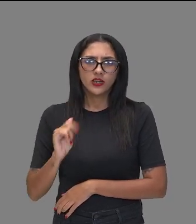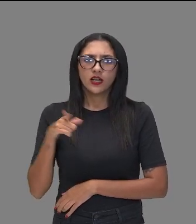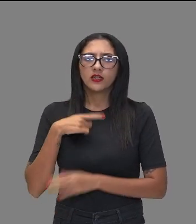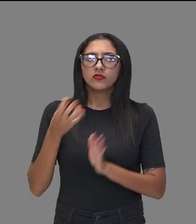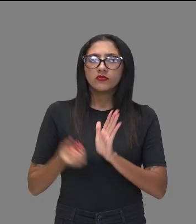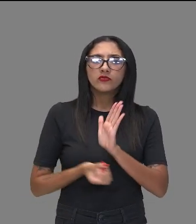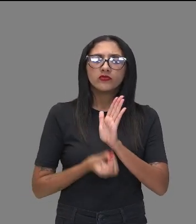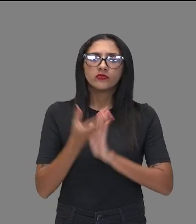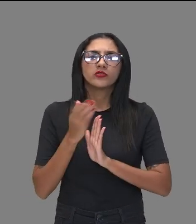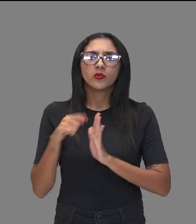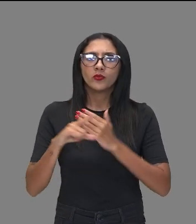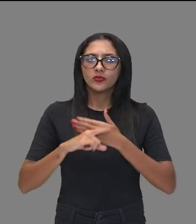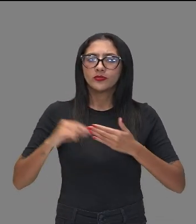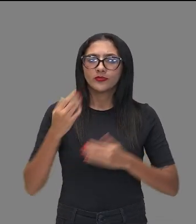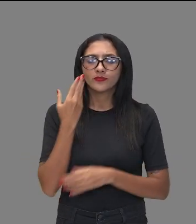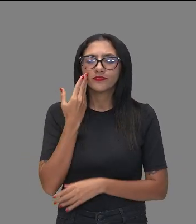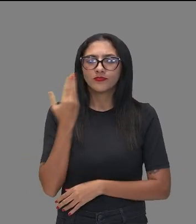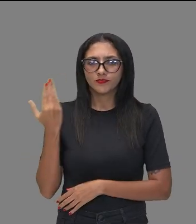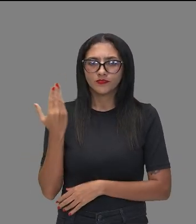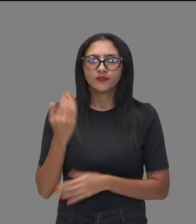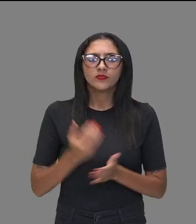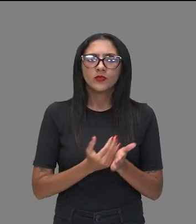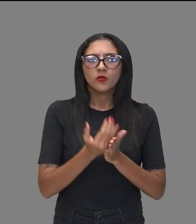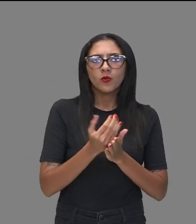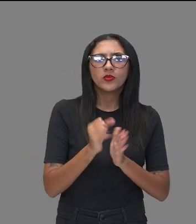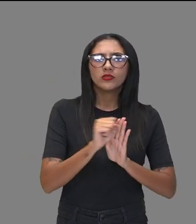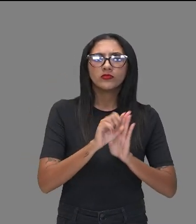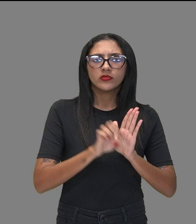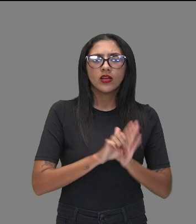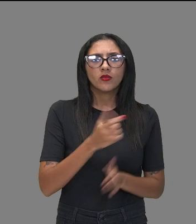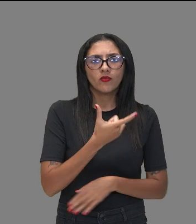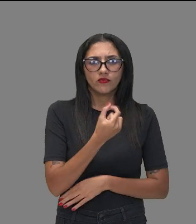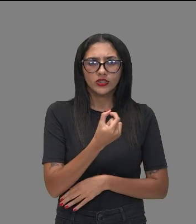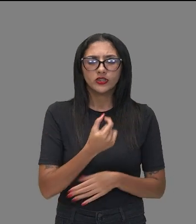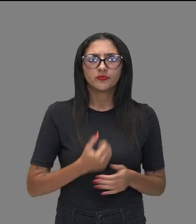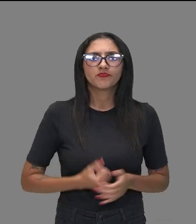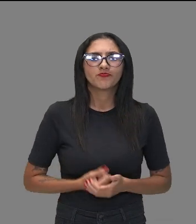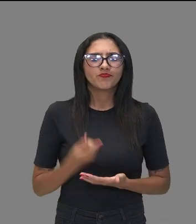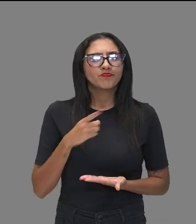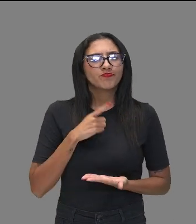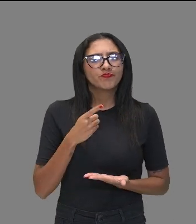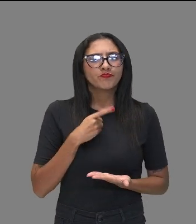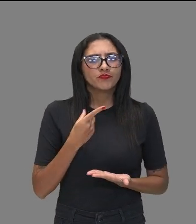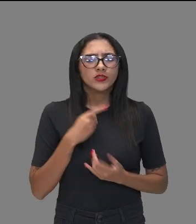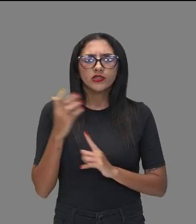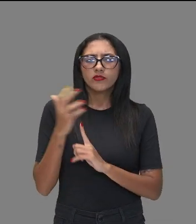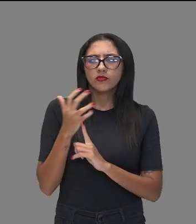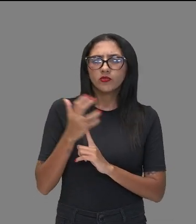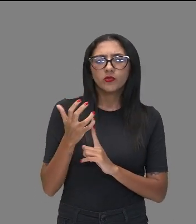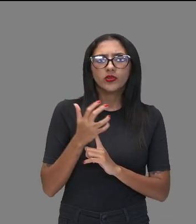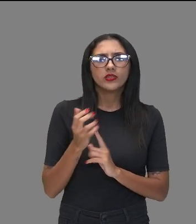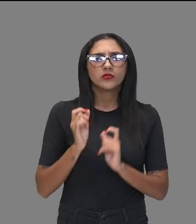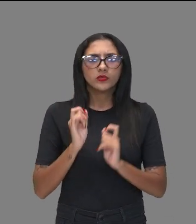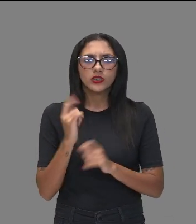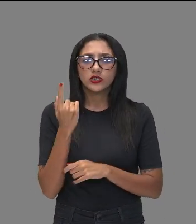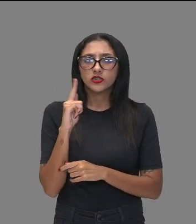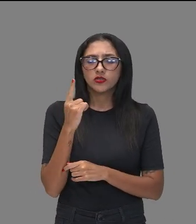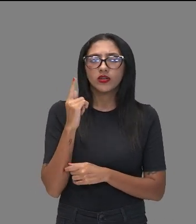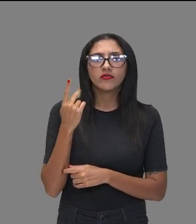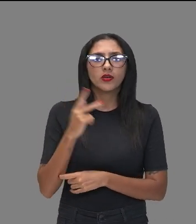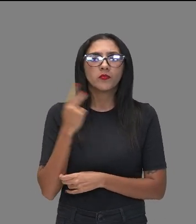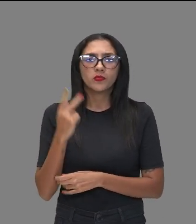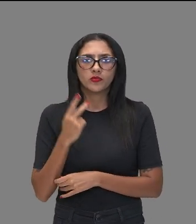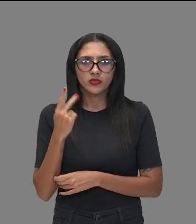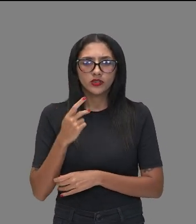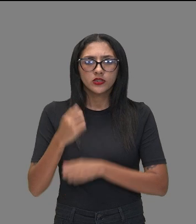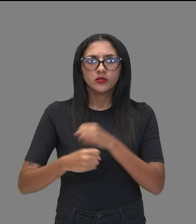sueco Rudolf Kellen no início do século XX. Inspirado na obra Geografia Política de